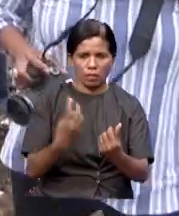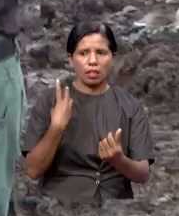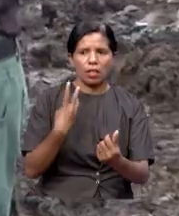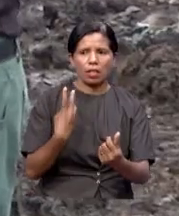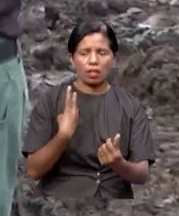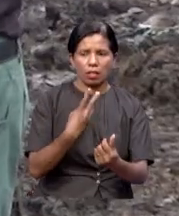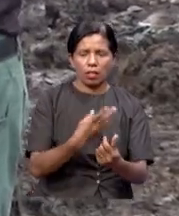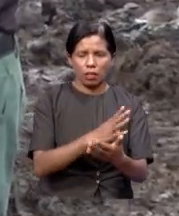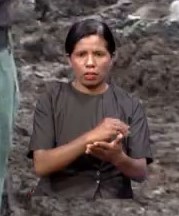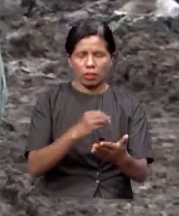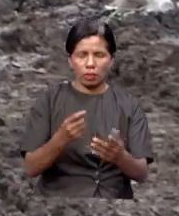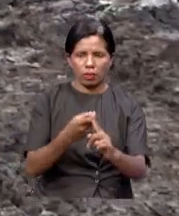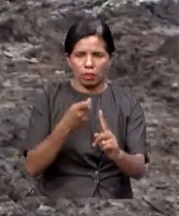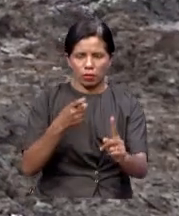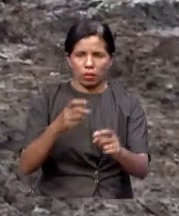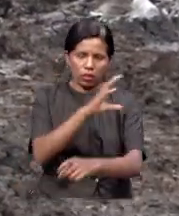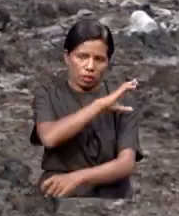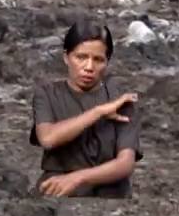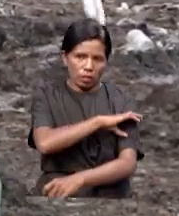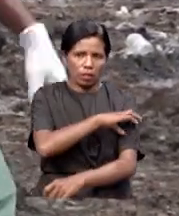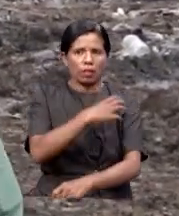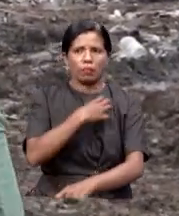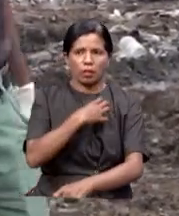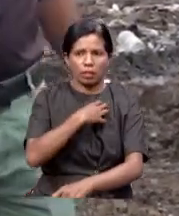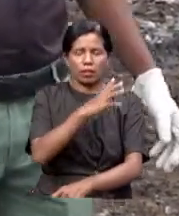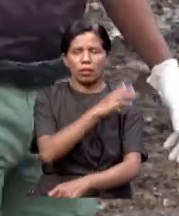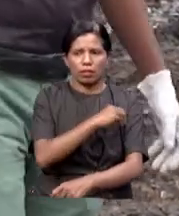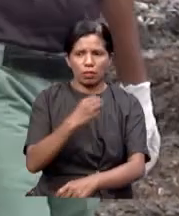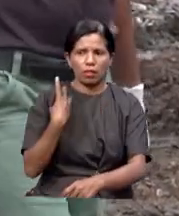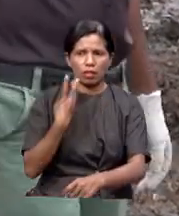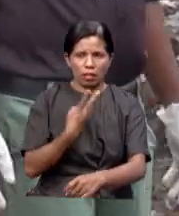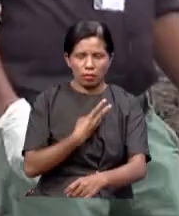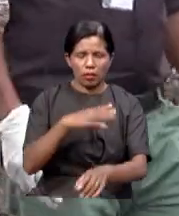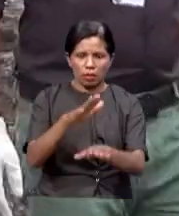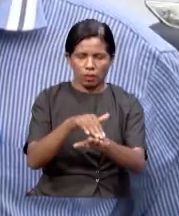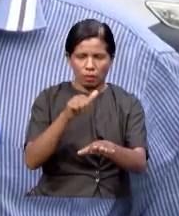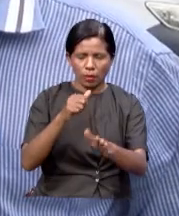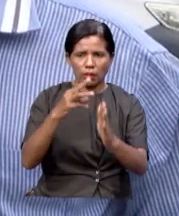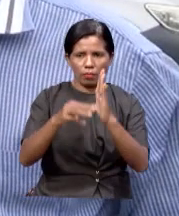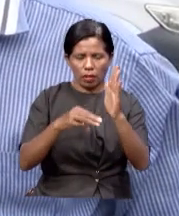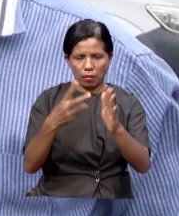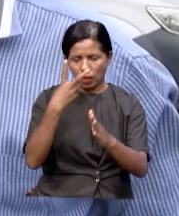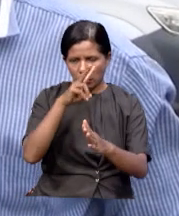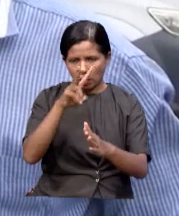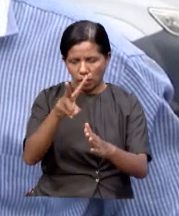i usi segurança PNTL no anos ko kumbida media para acompanha